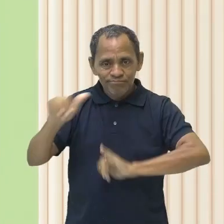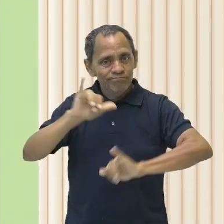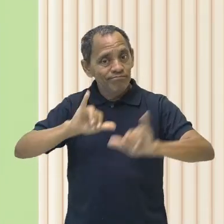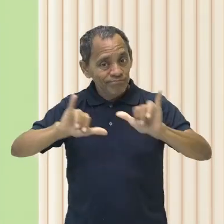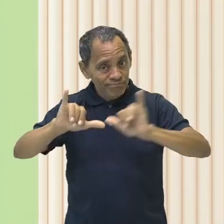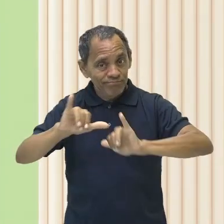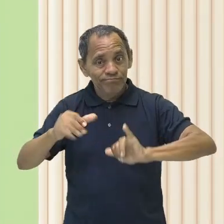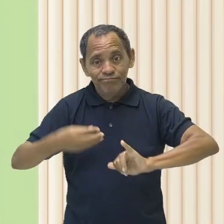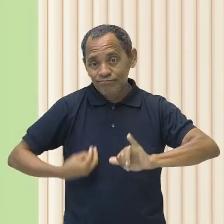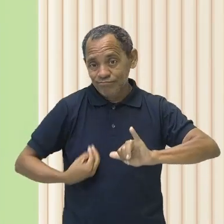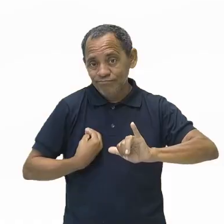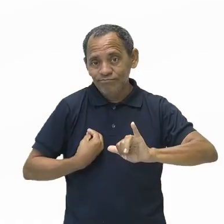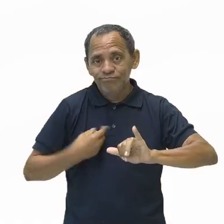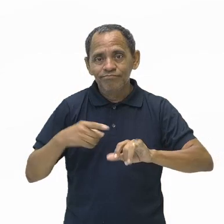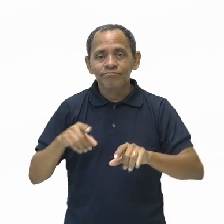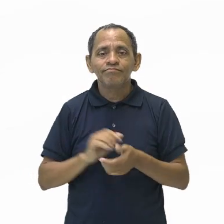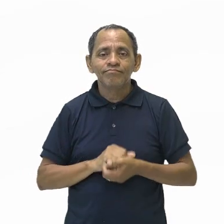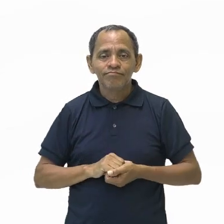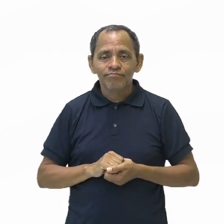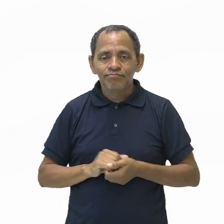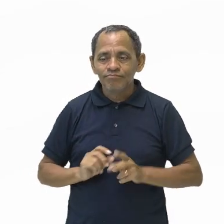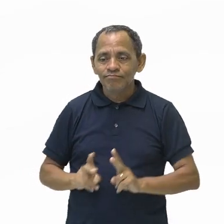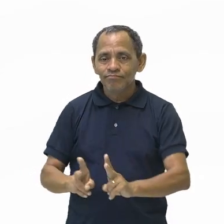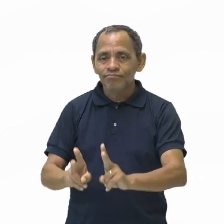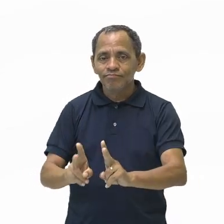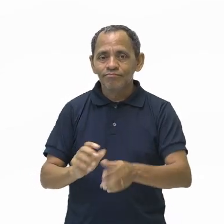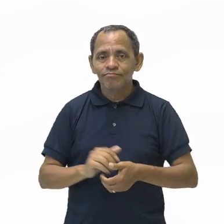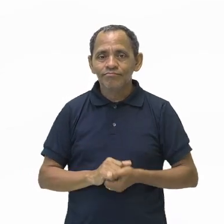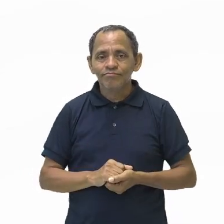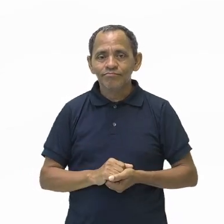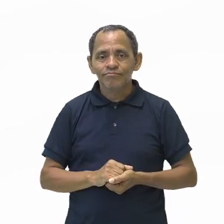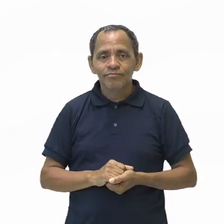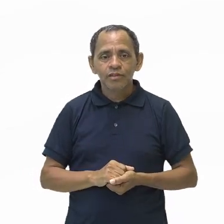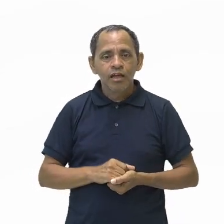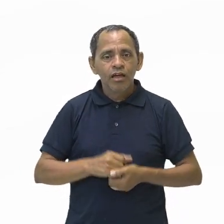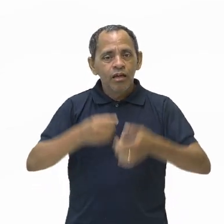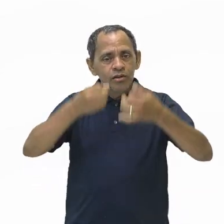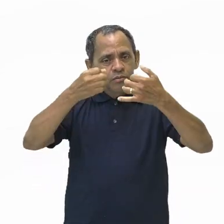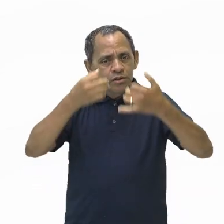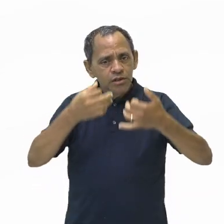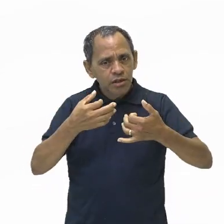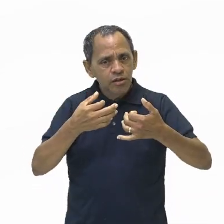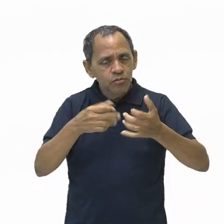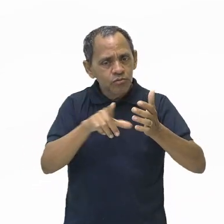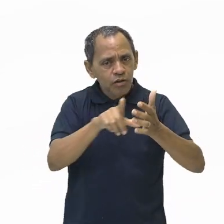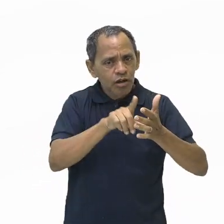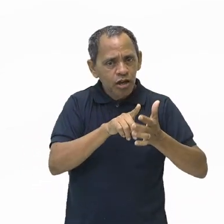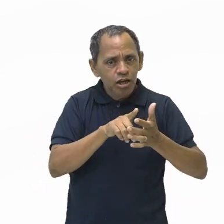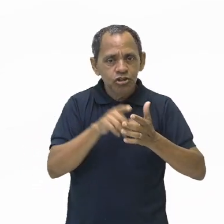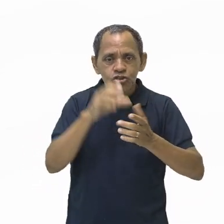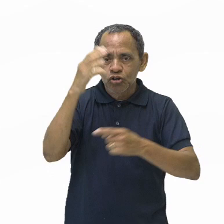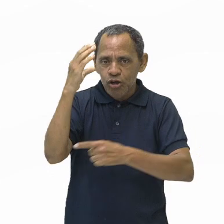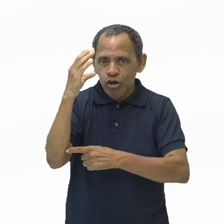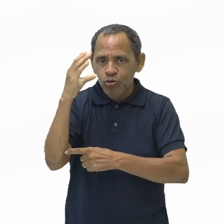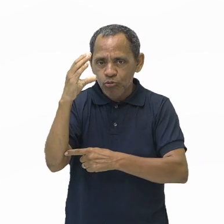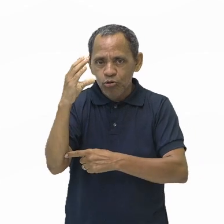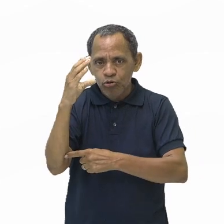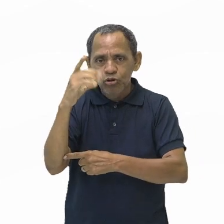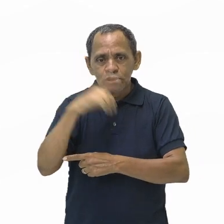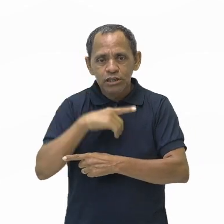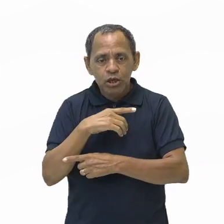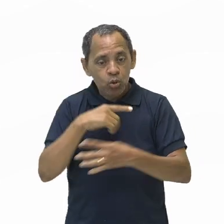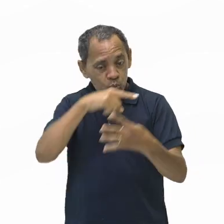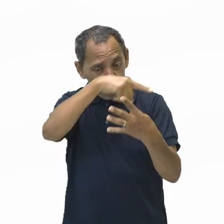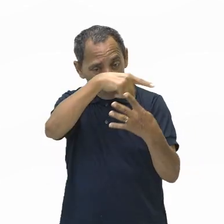tá? Mas vamos adiante. Nós acabamos de falar que o carbono faz 4